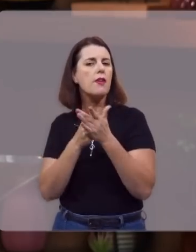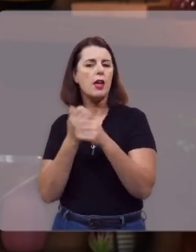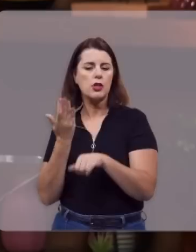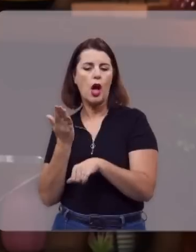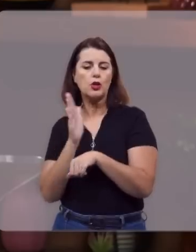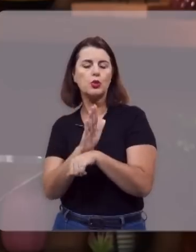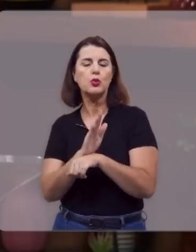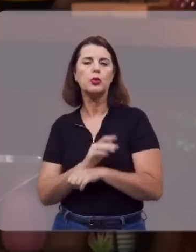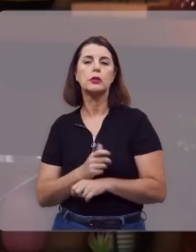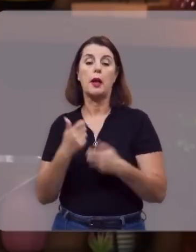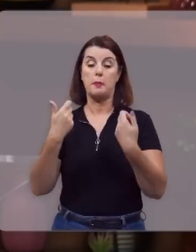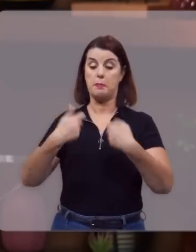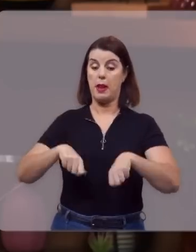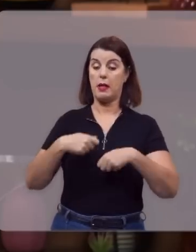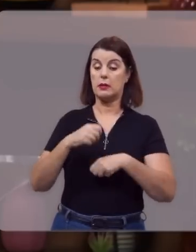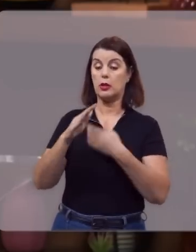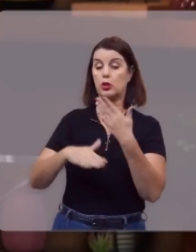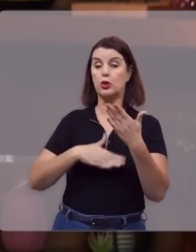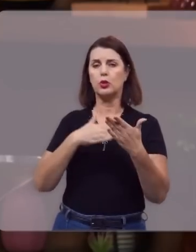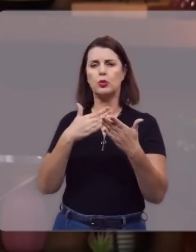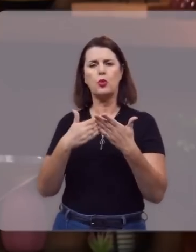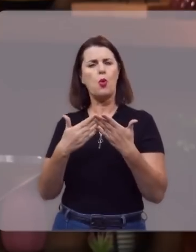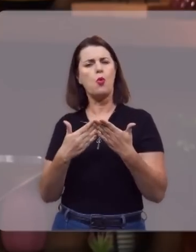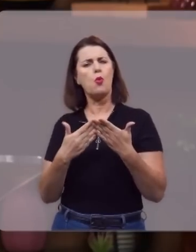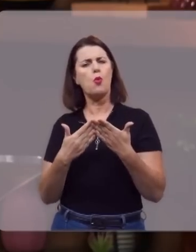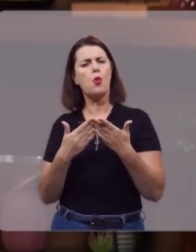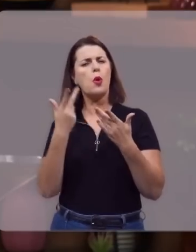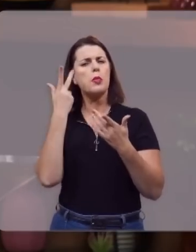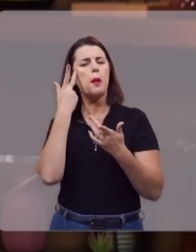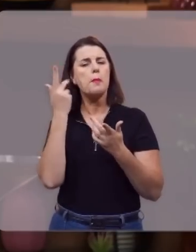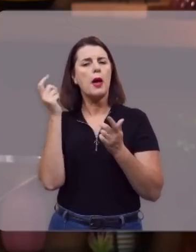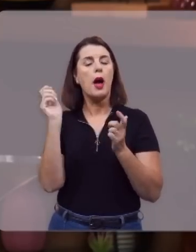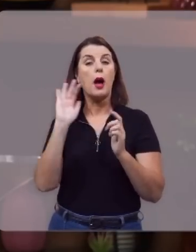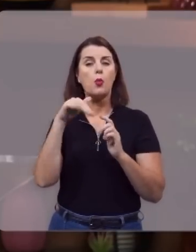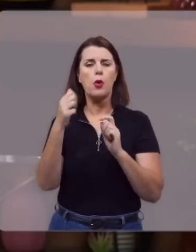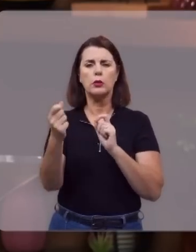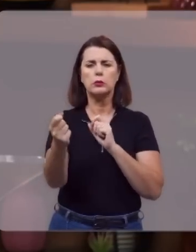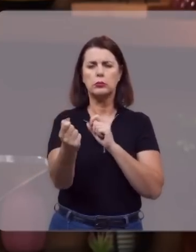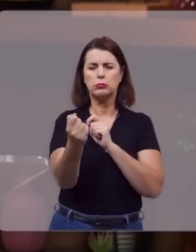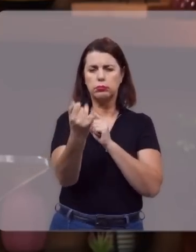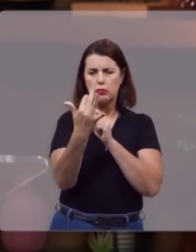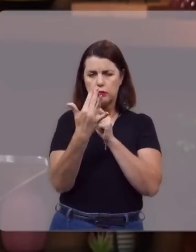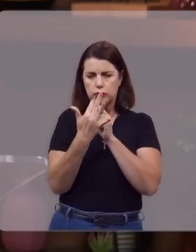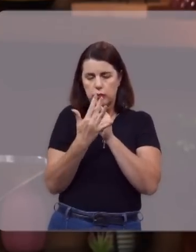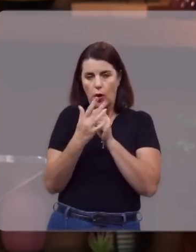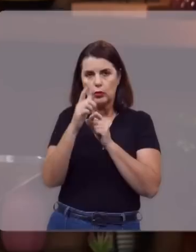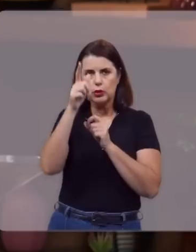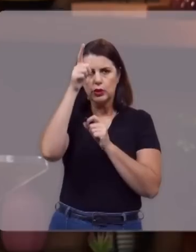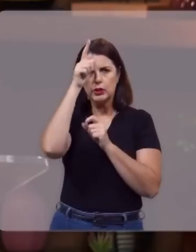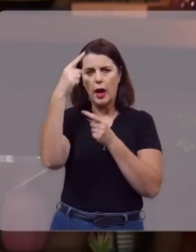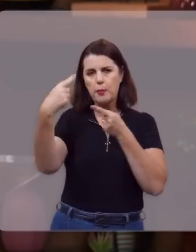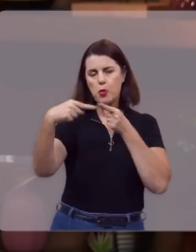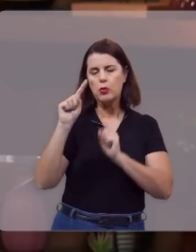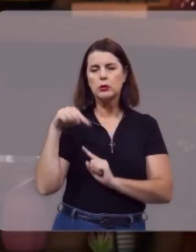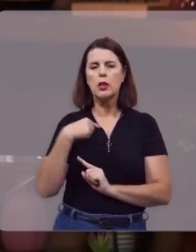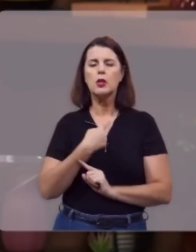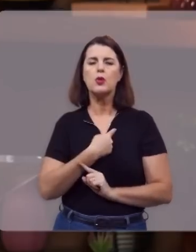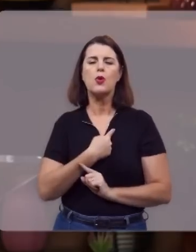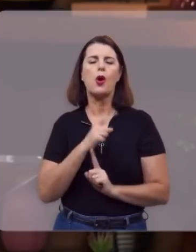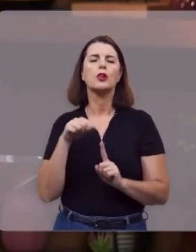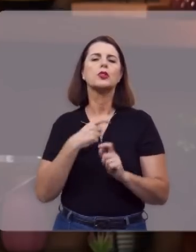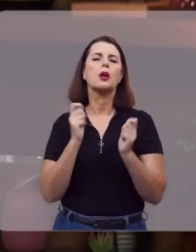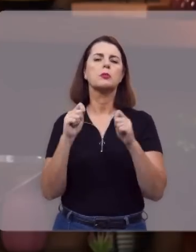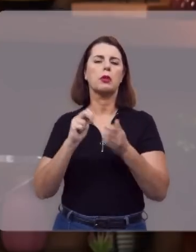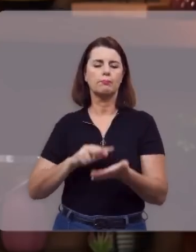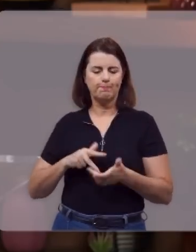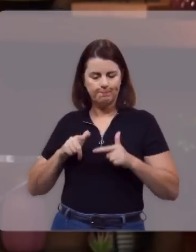combate. Precisamos de toda esta armadura para que quando os dardos inflamados do maligno forem lançados contra nós, nós